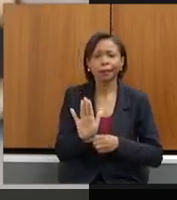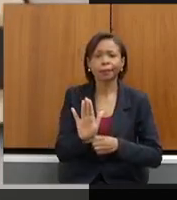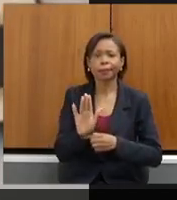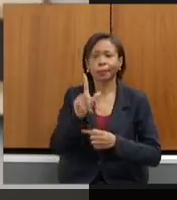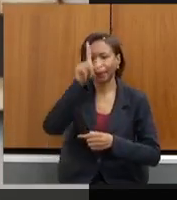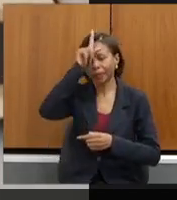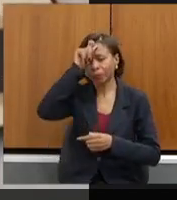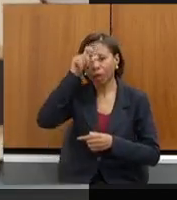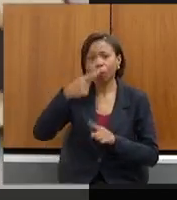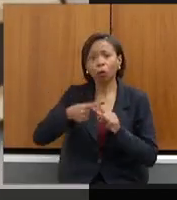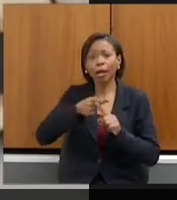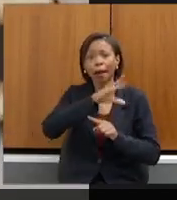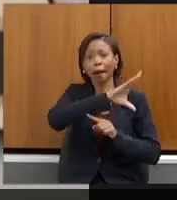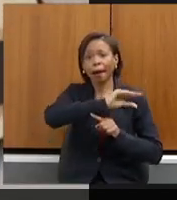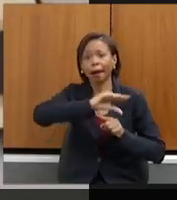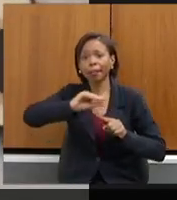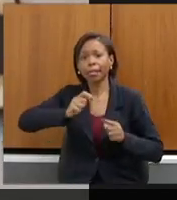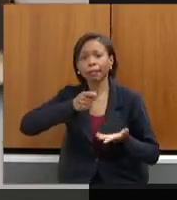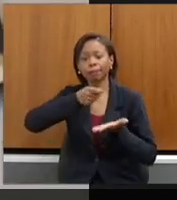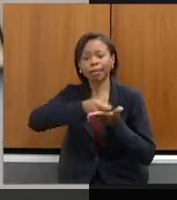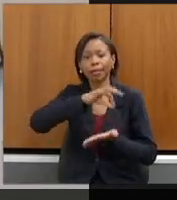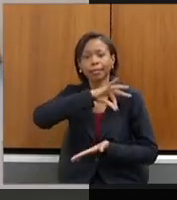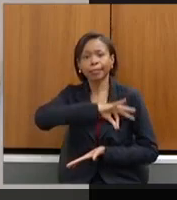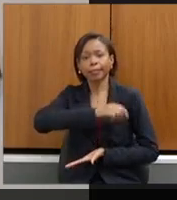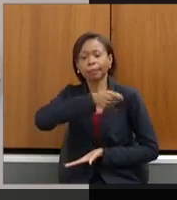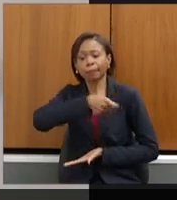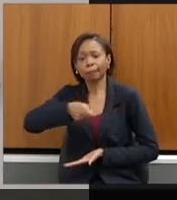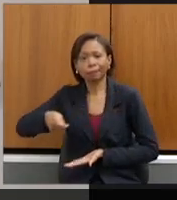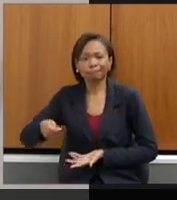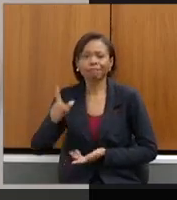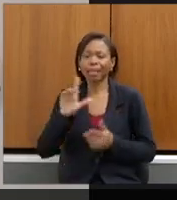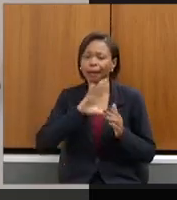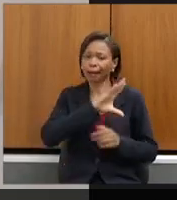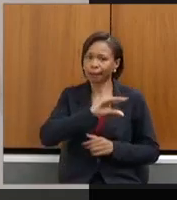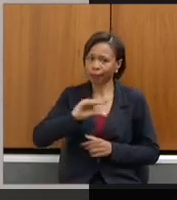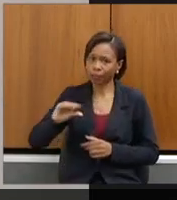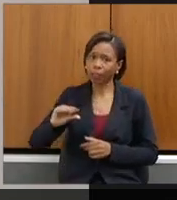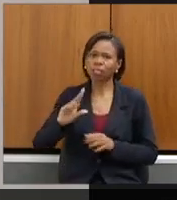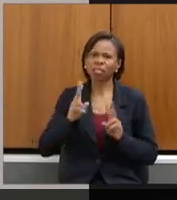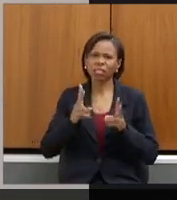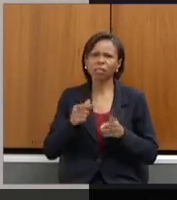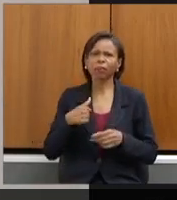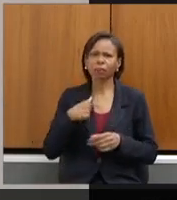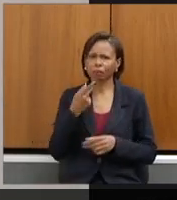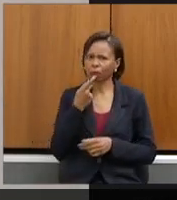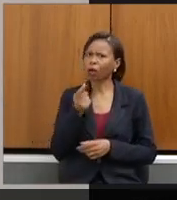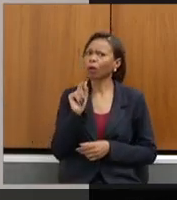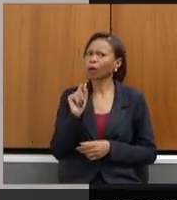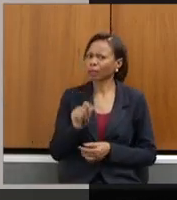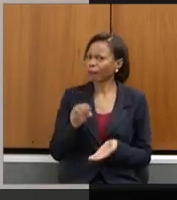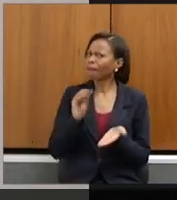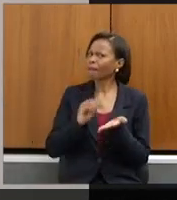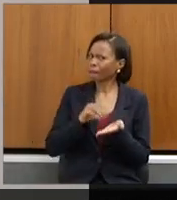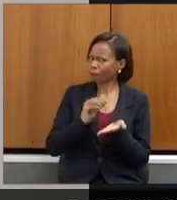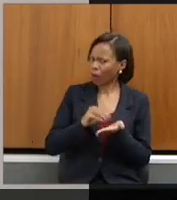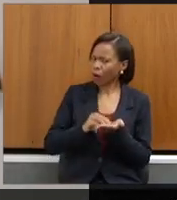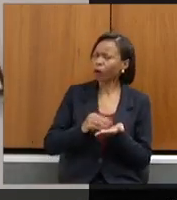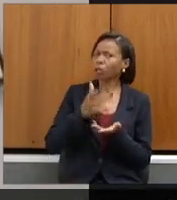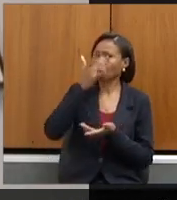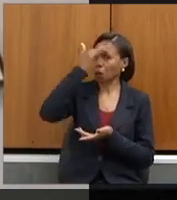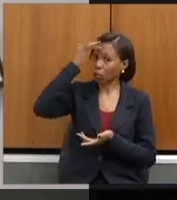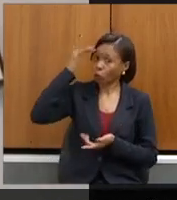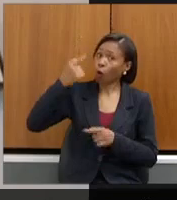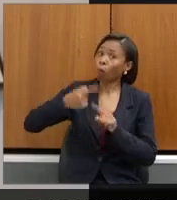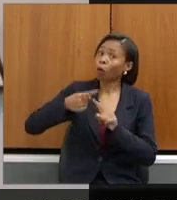atrasando o pagamento do seu pessoal sempre a gente ouvi falar que tá faltando gente Talvez para contratação pelo